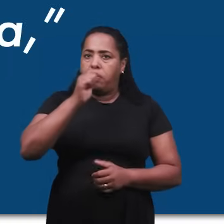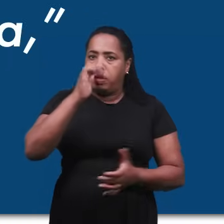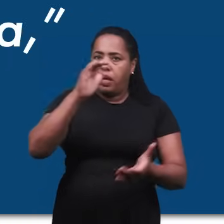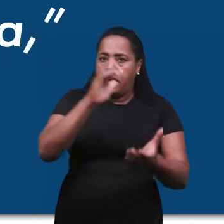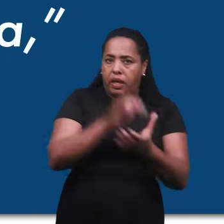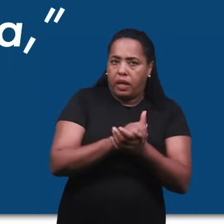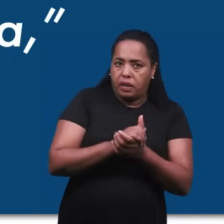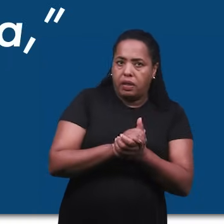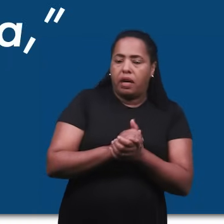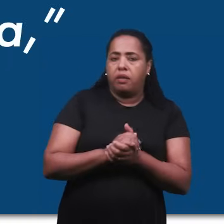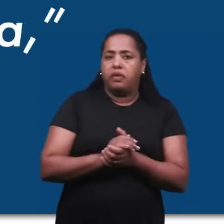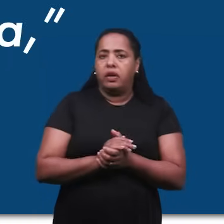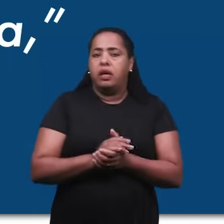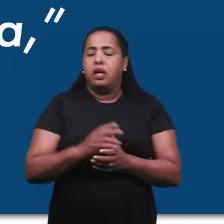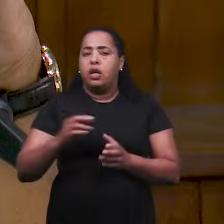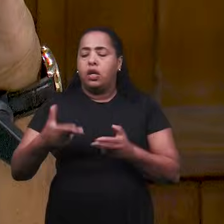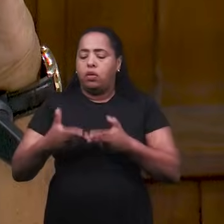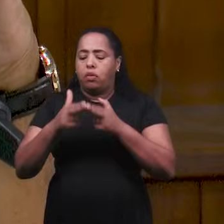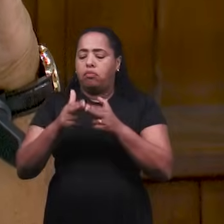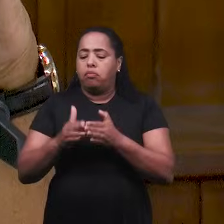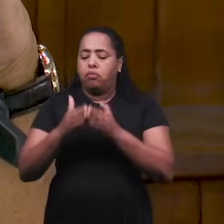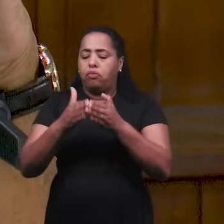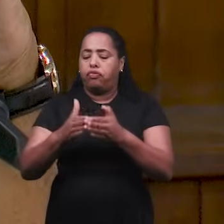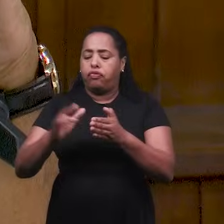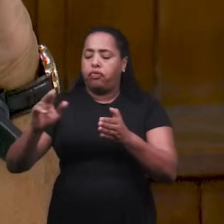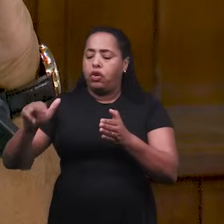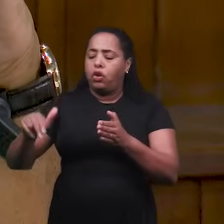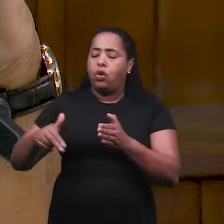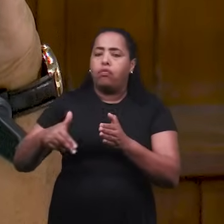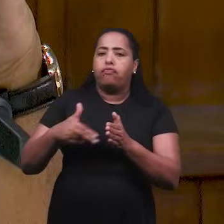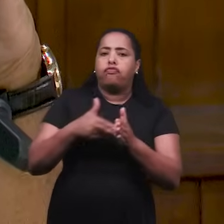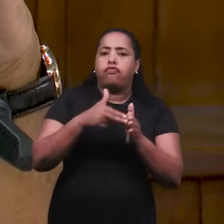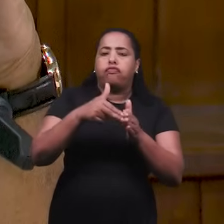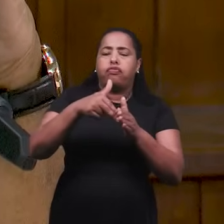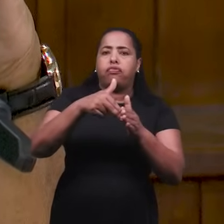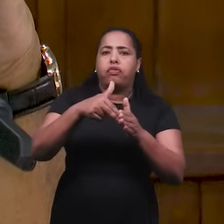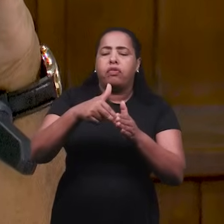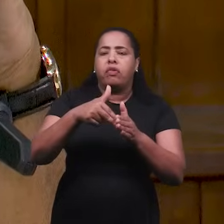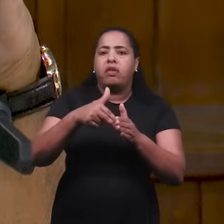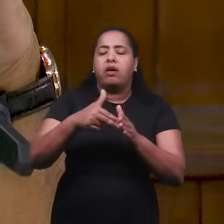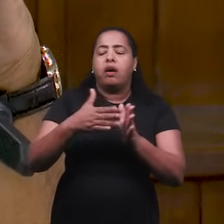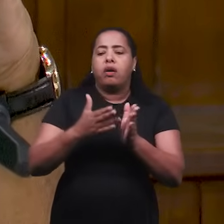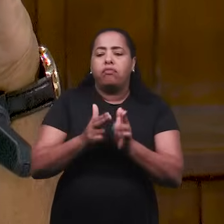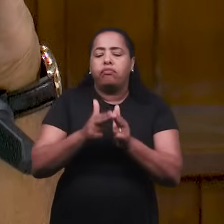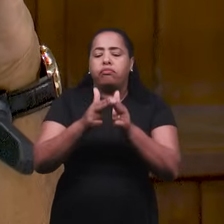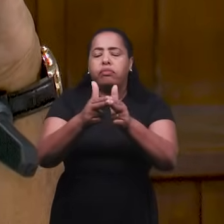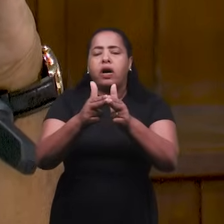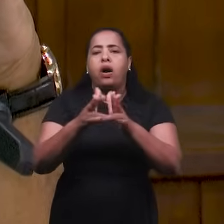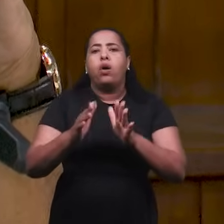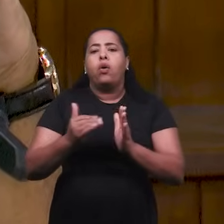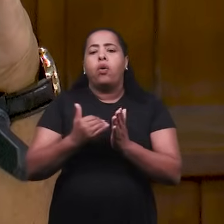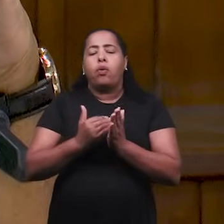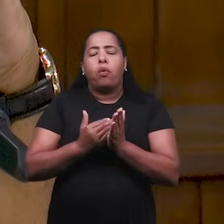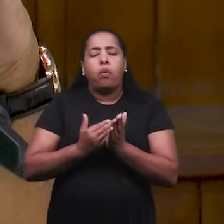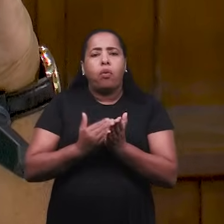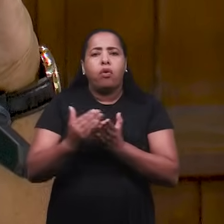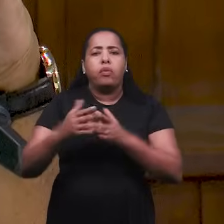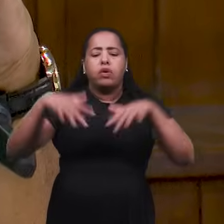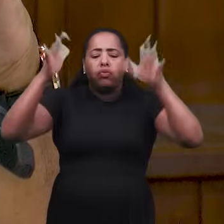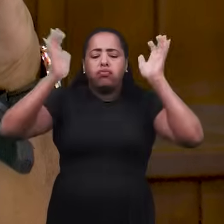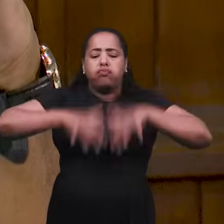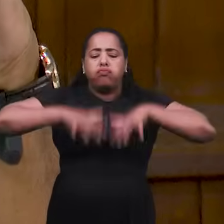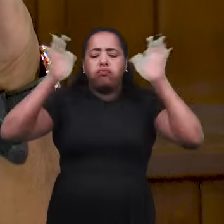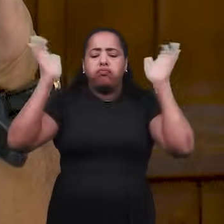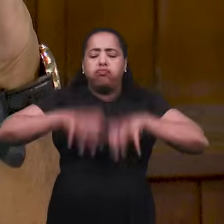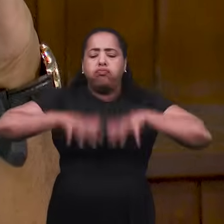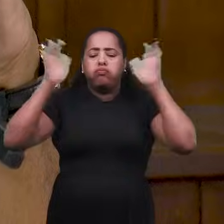não perceberam, ninguém percebeu. E Noé entrou na arca, começou a chover, a terra, o